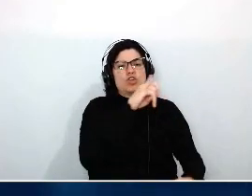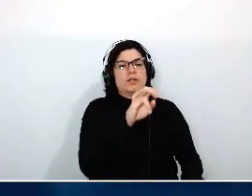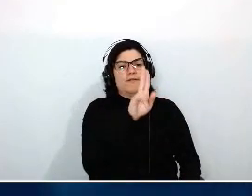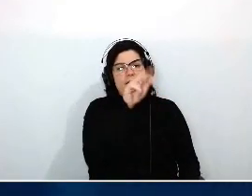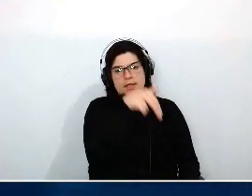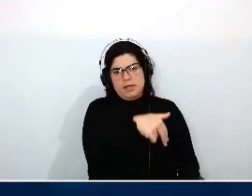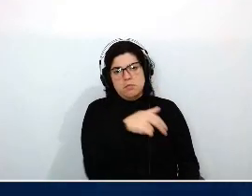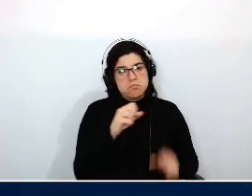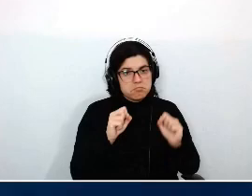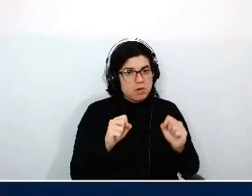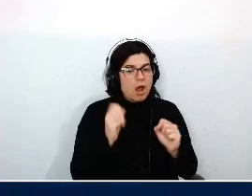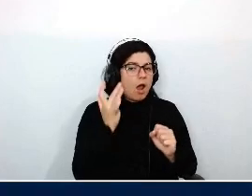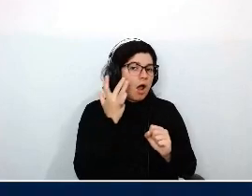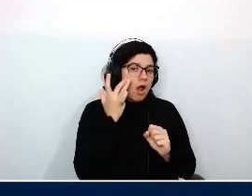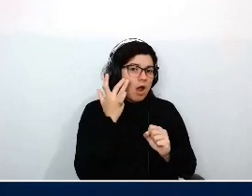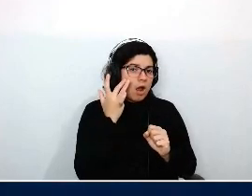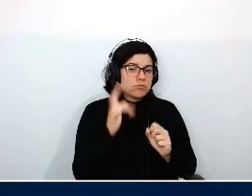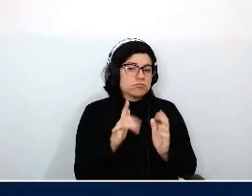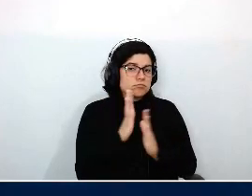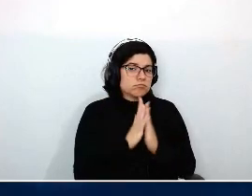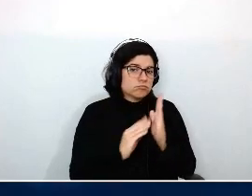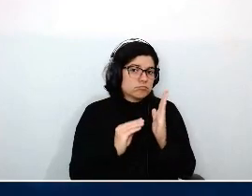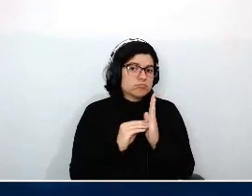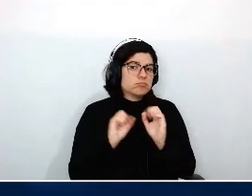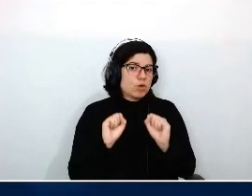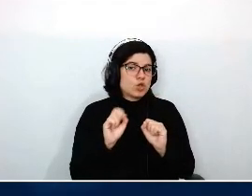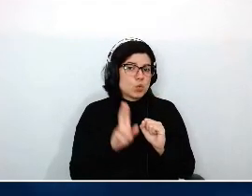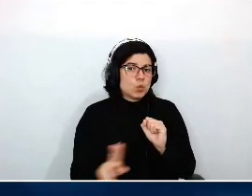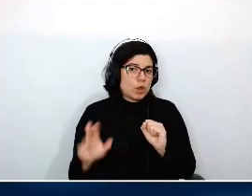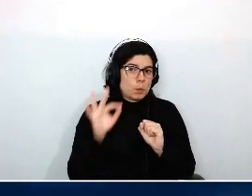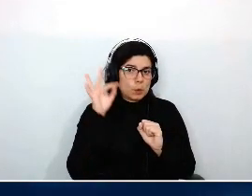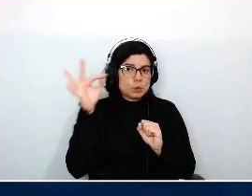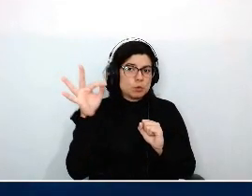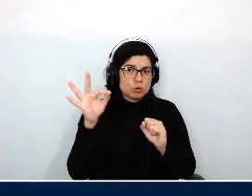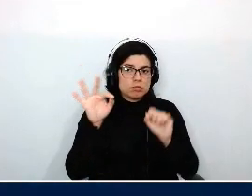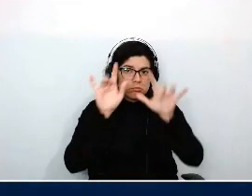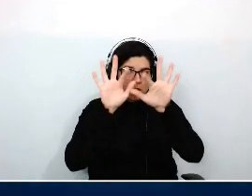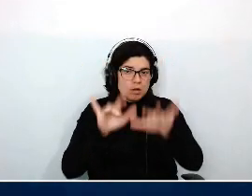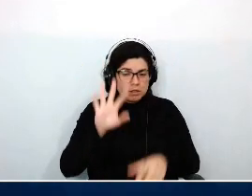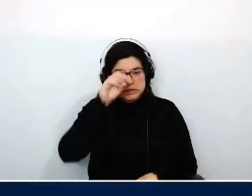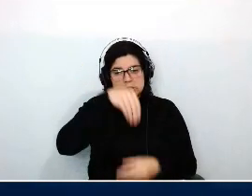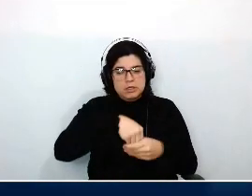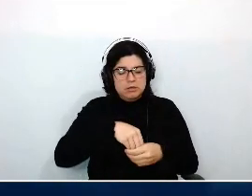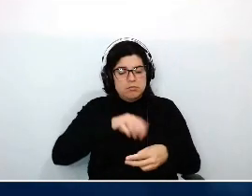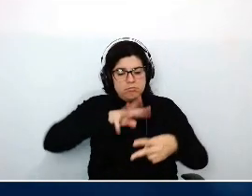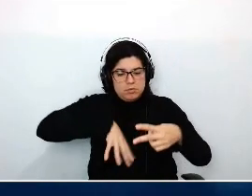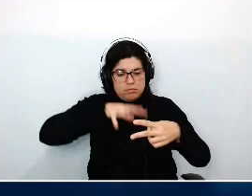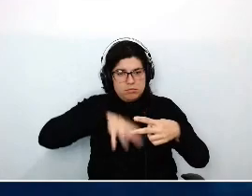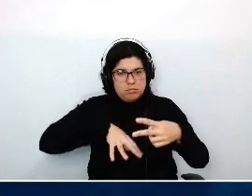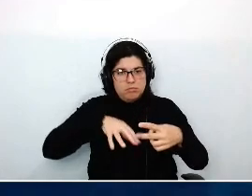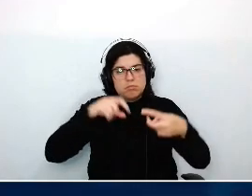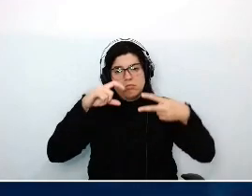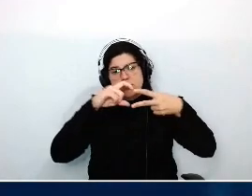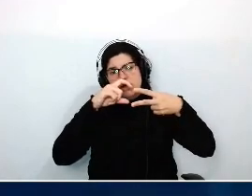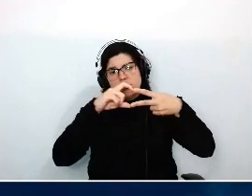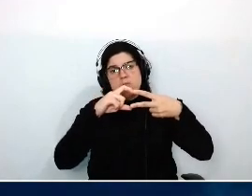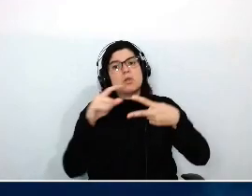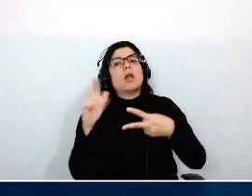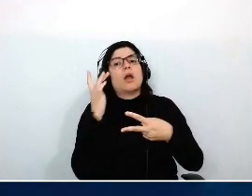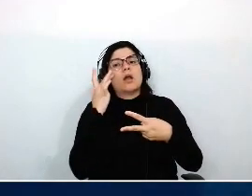ser uma linguagem que a gente utilize no dia a dia para programar dentro de uma runtime PHP? Como é que você vê o futuro da